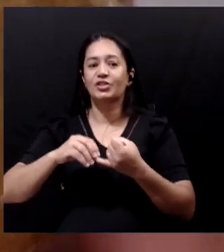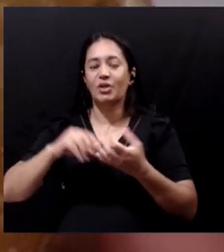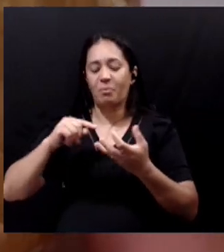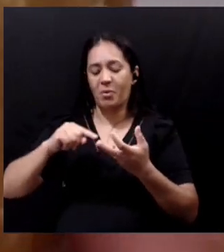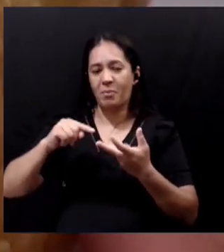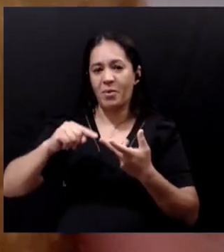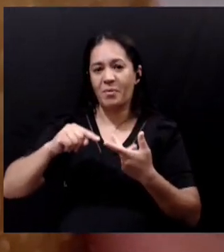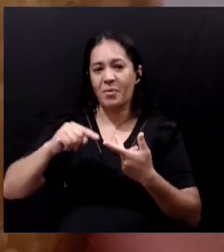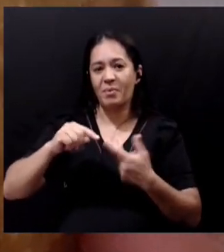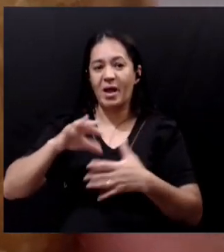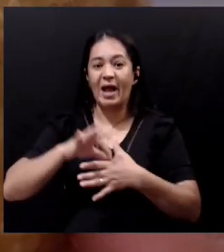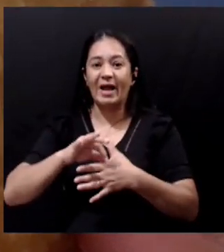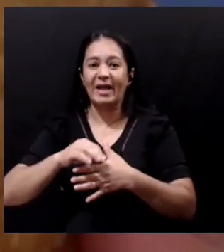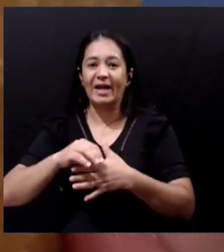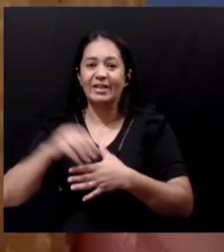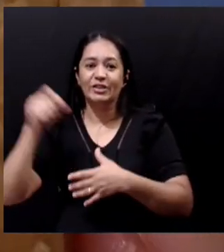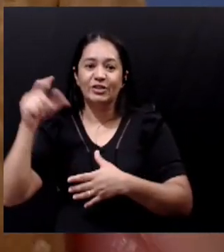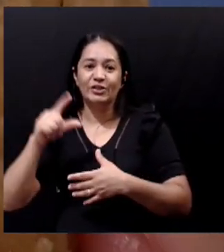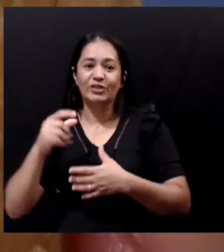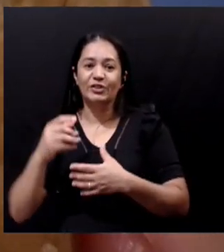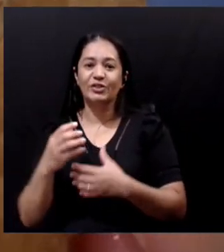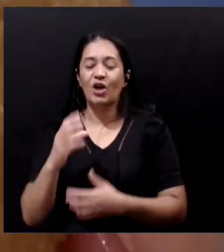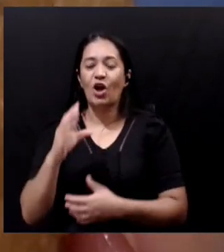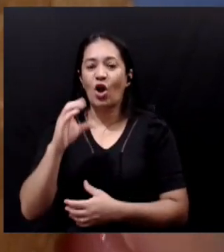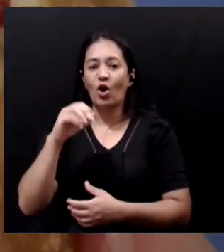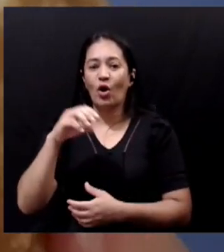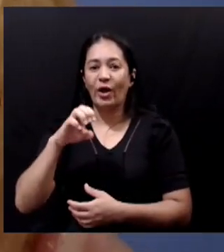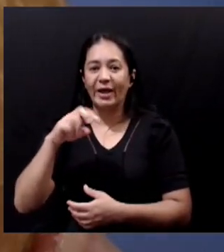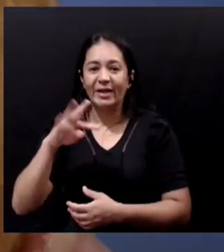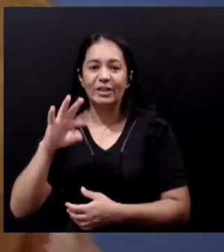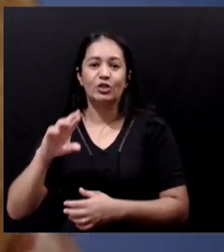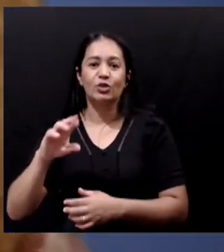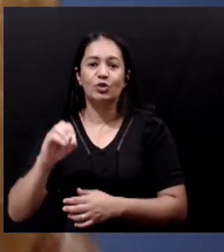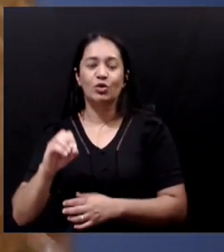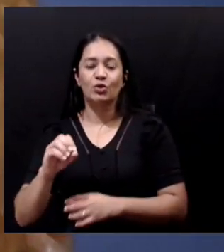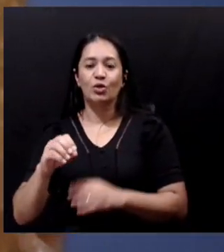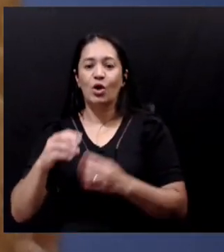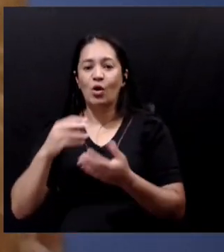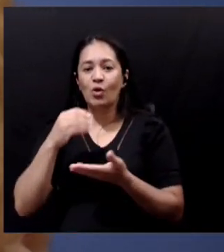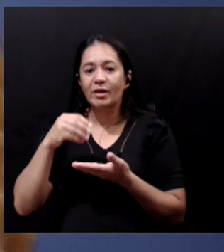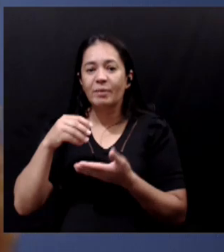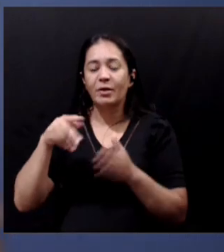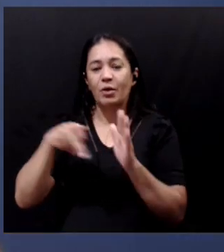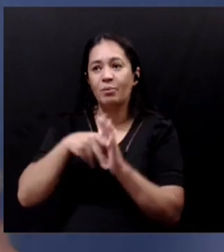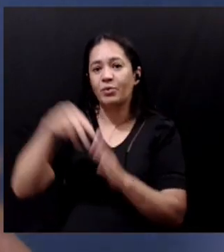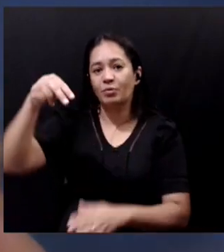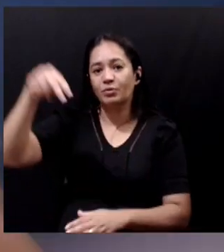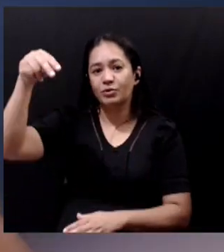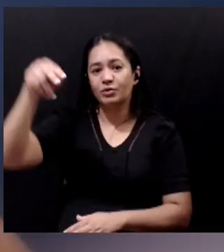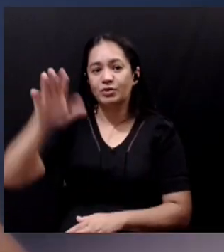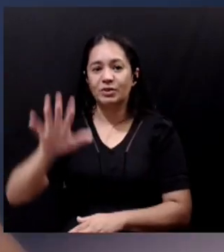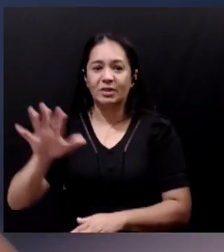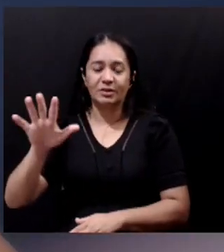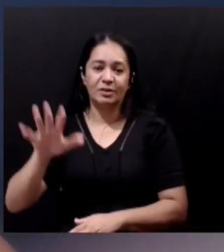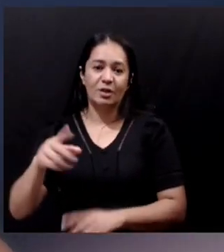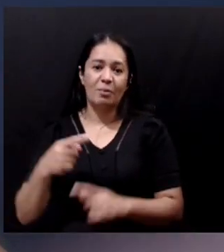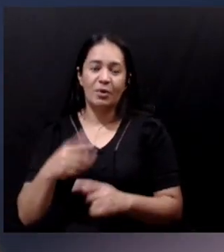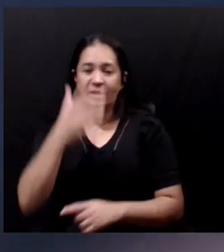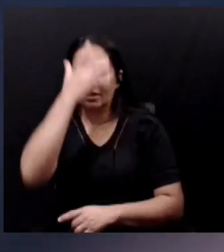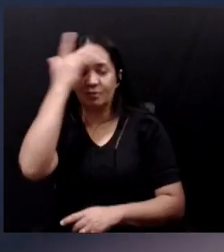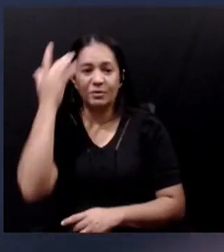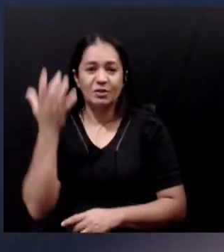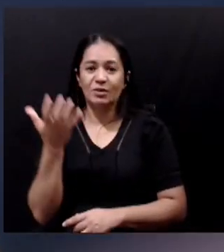com coentro, né? O tempero nordestino. Que onde ele não é, em muitas pessoas não é muito aceito, mas a gente quis trazer o